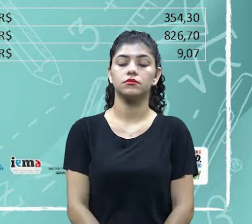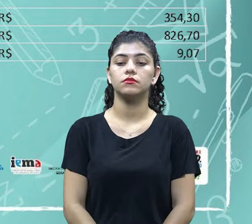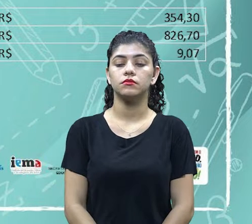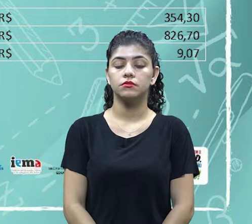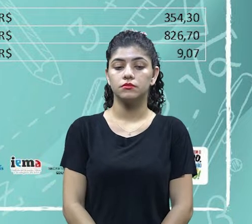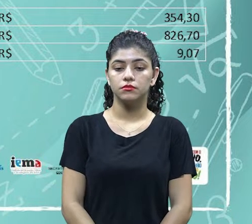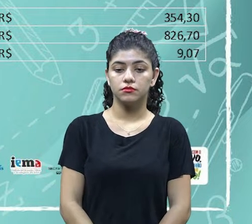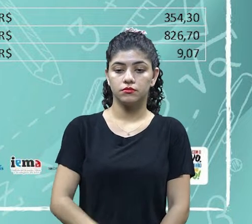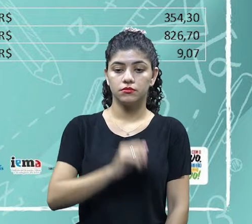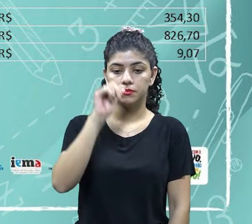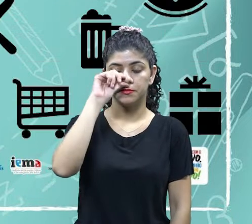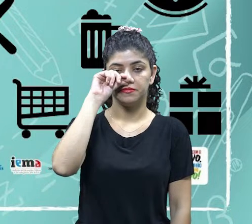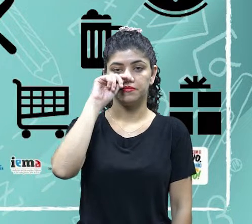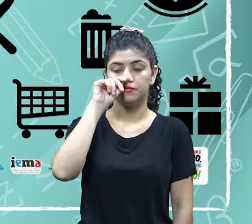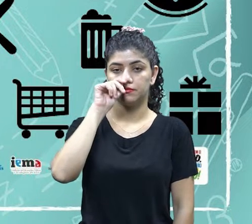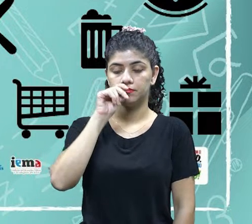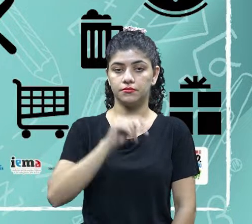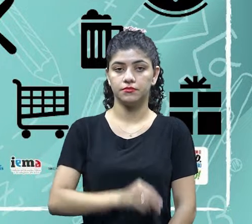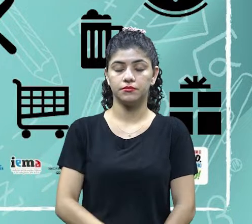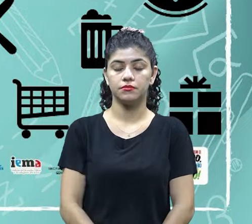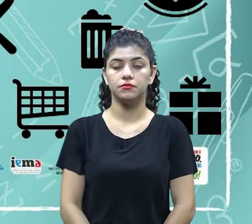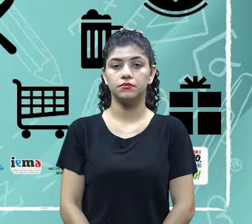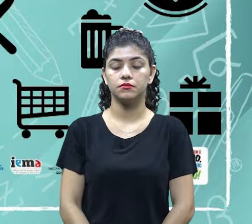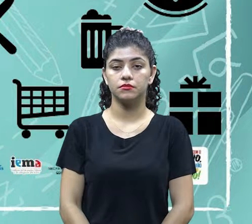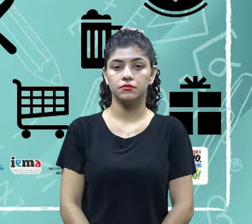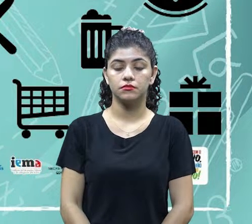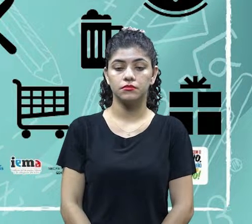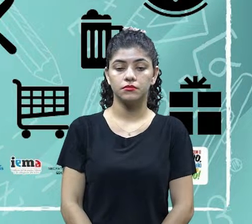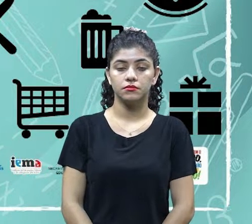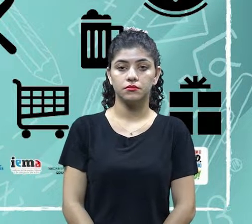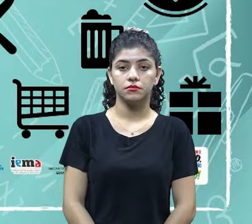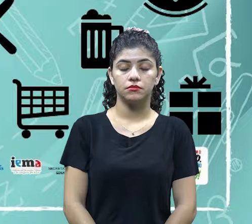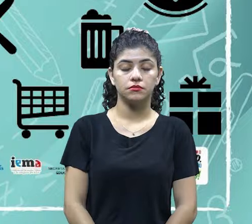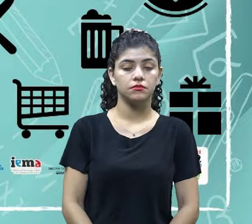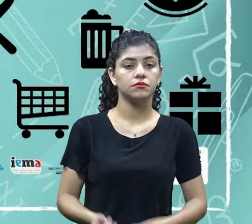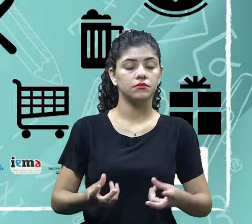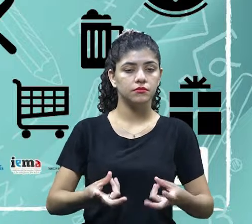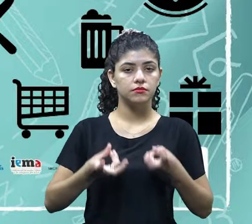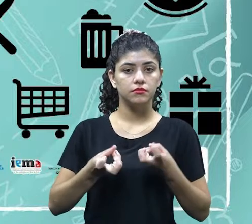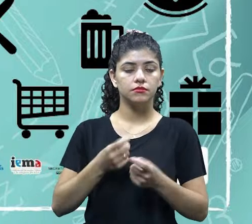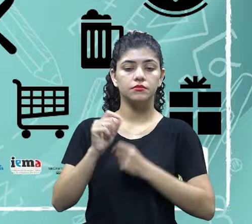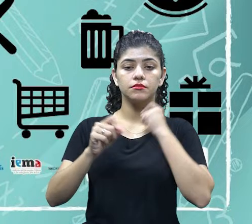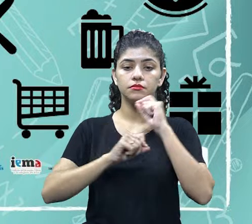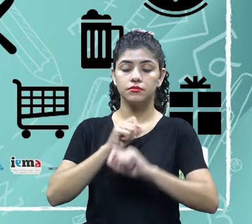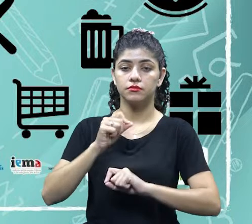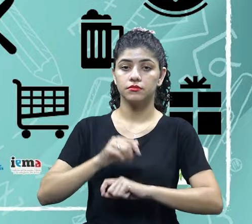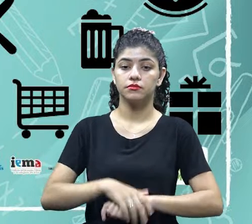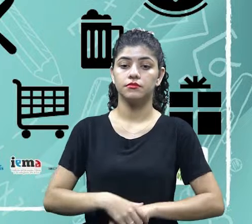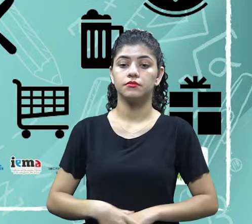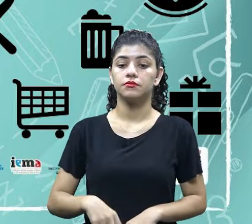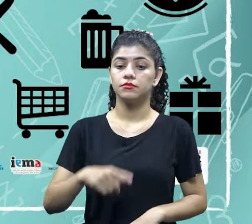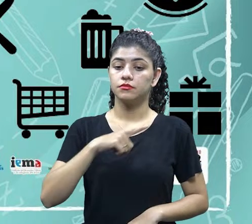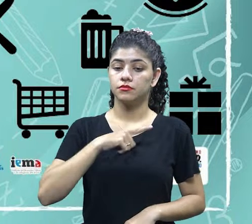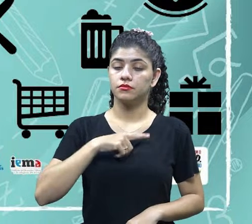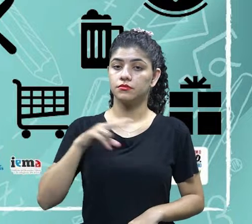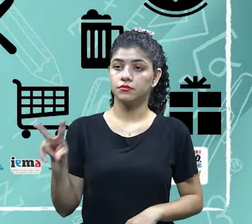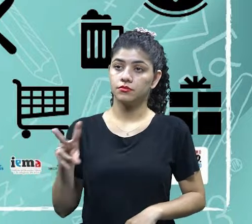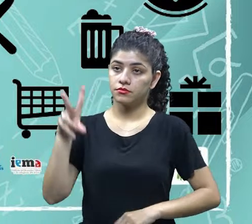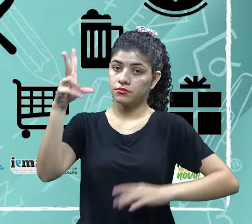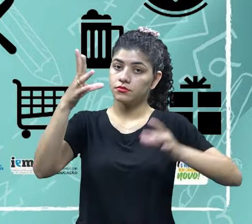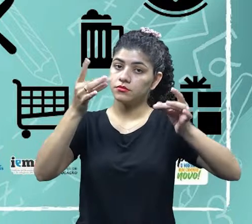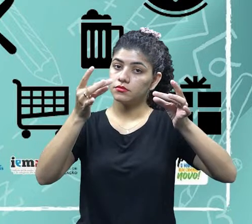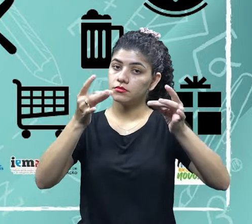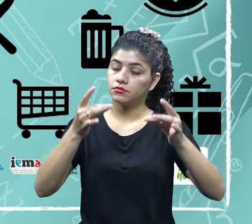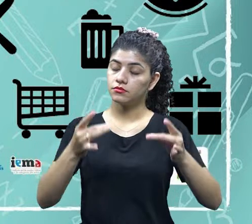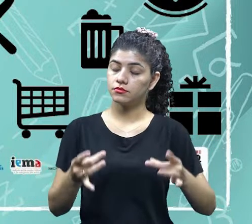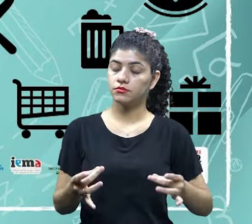3.319. Então, se a gente voltar aqui no slide anterior, nós vamos ver que nós temos